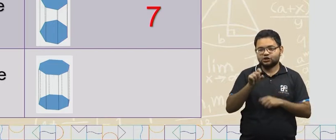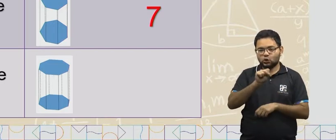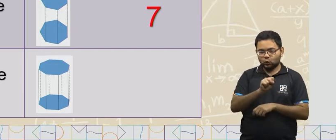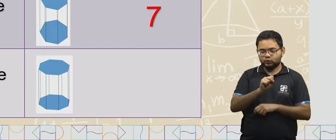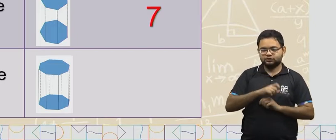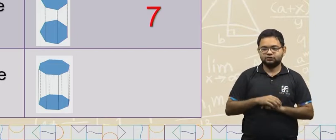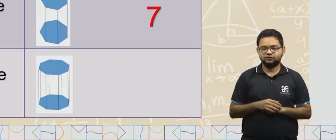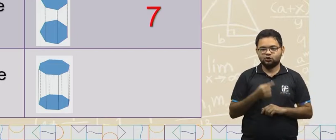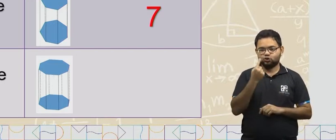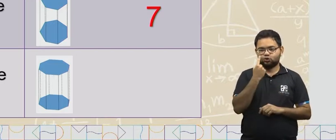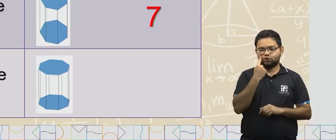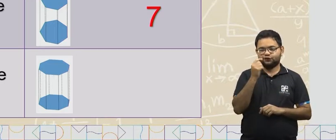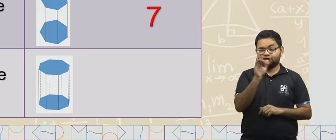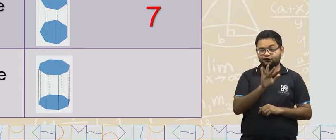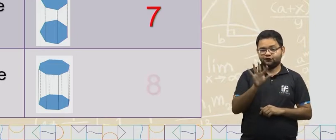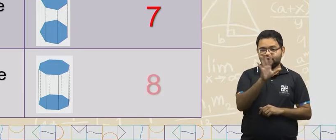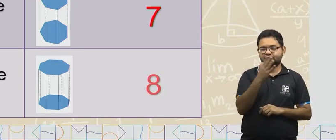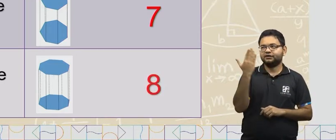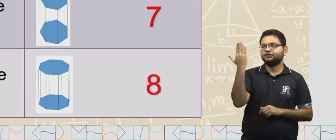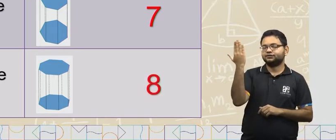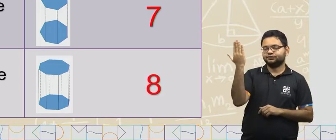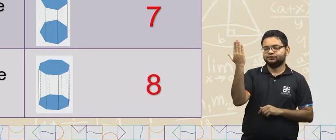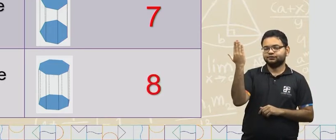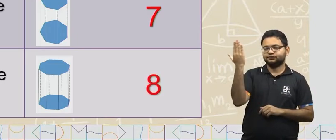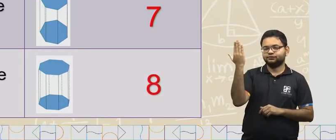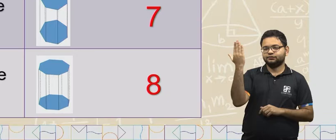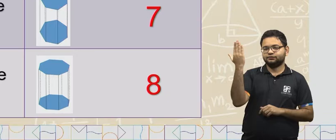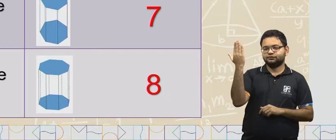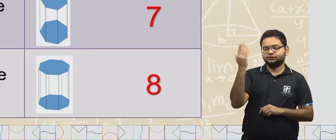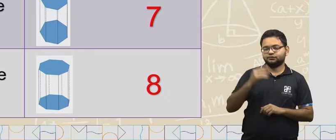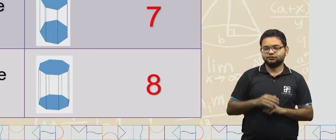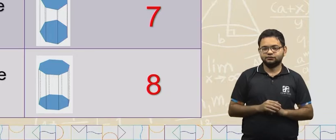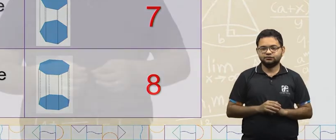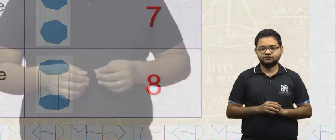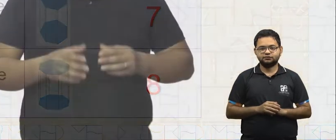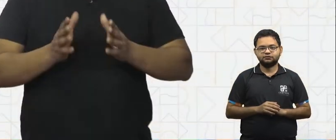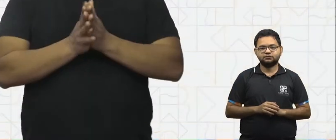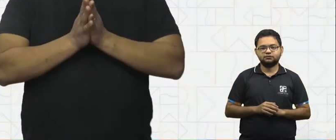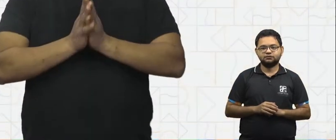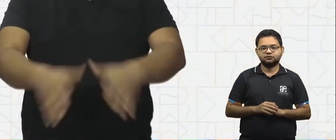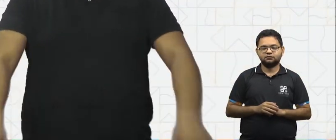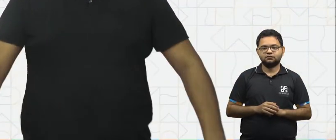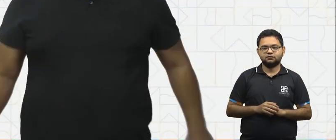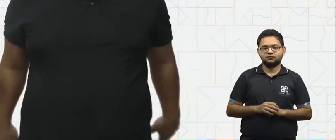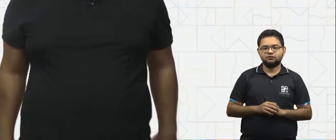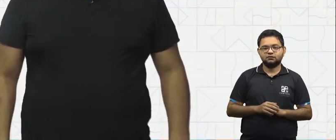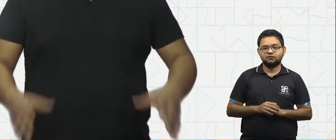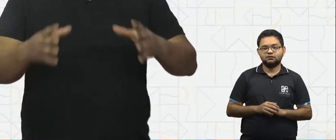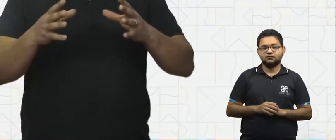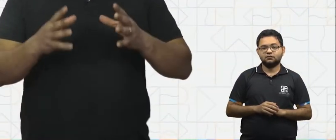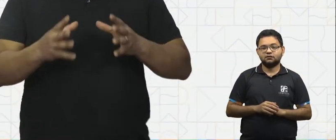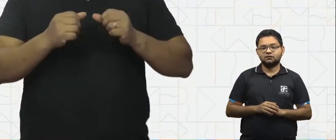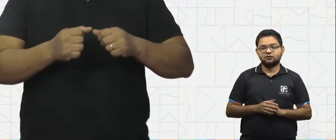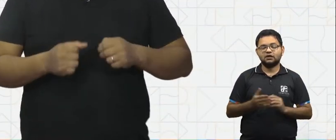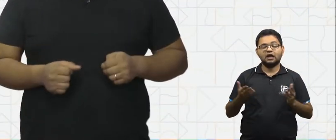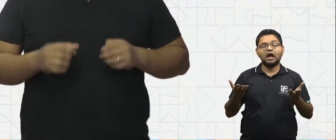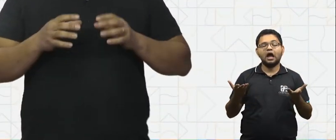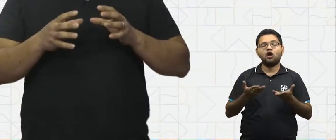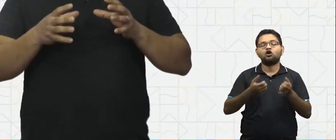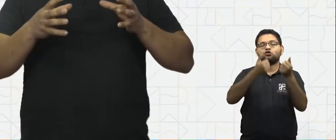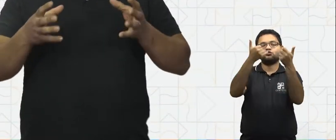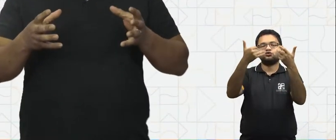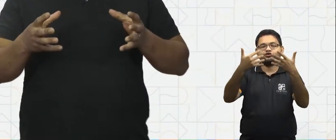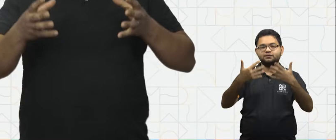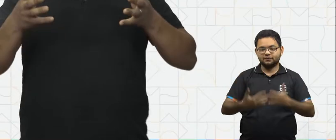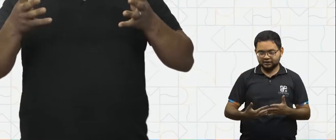em suas extremidades a figura de um octógono. Agora veremos os poliedros